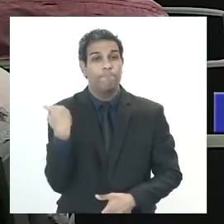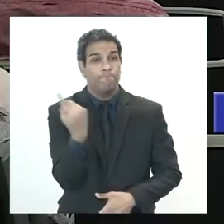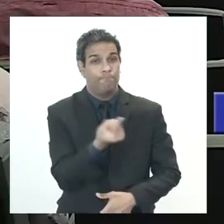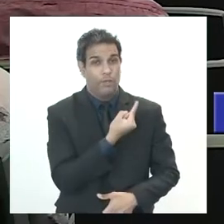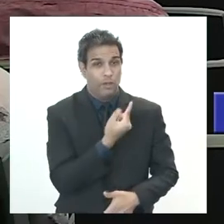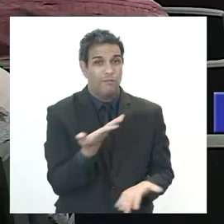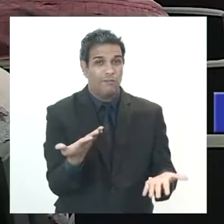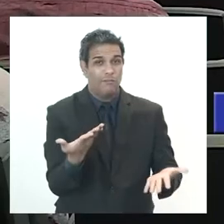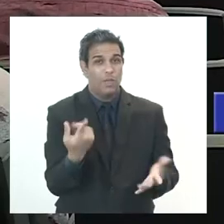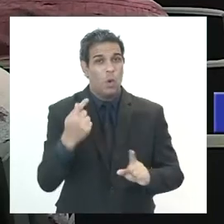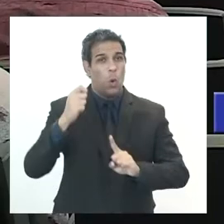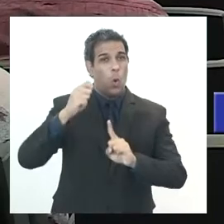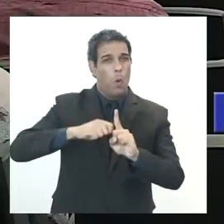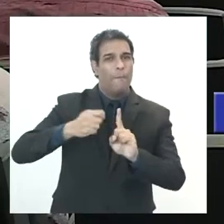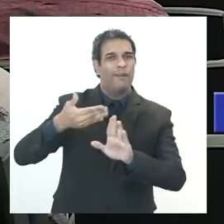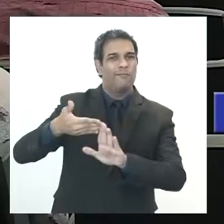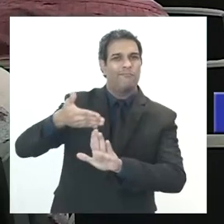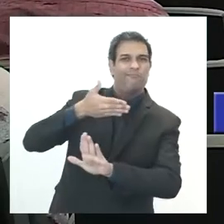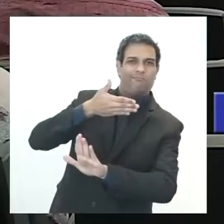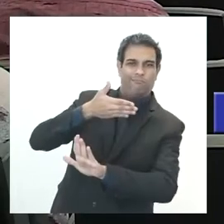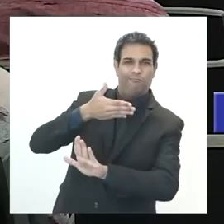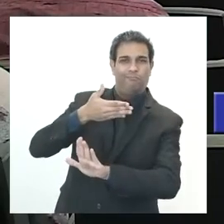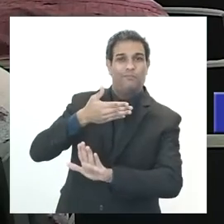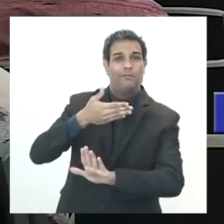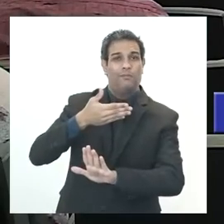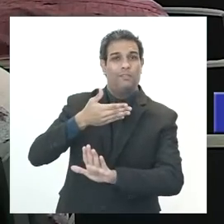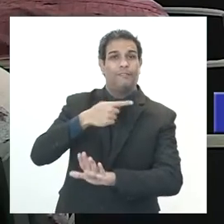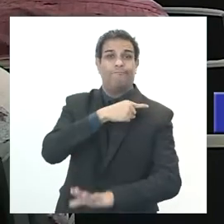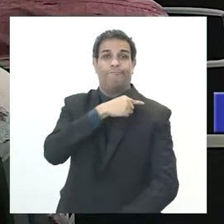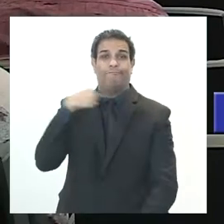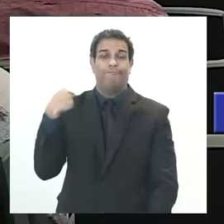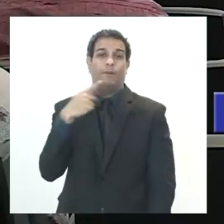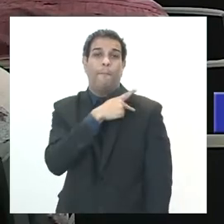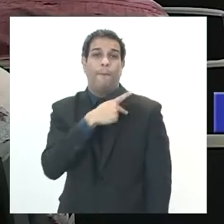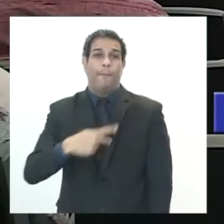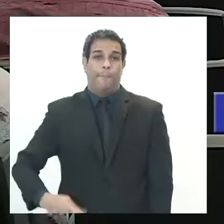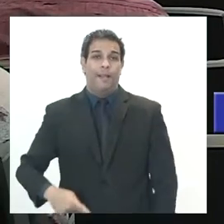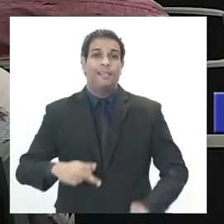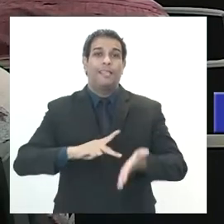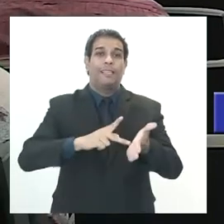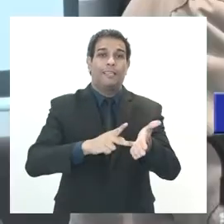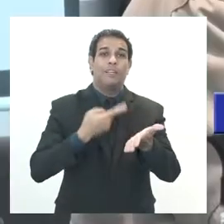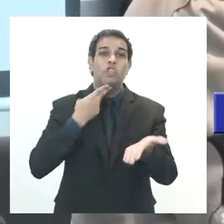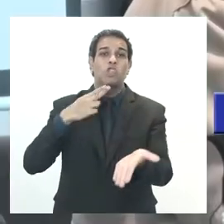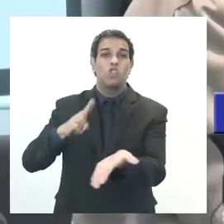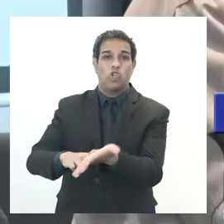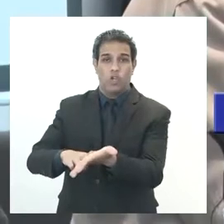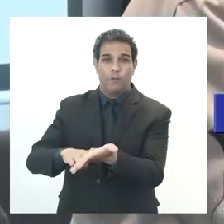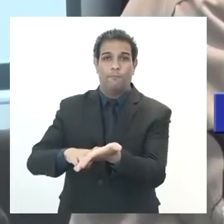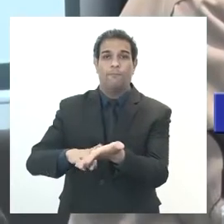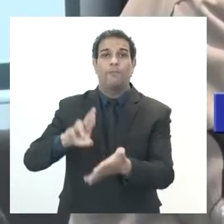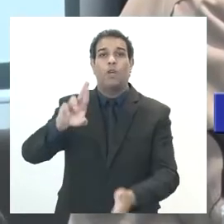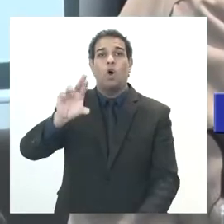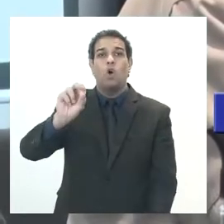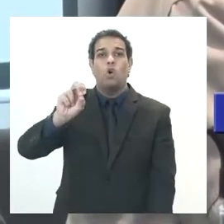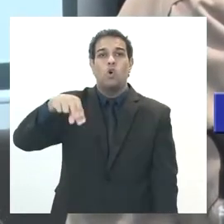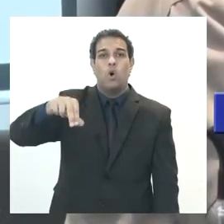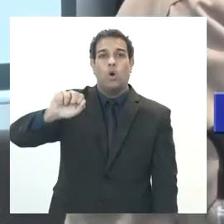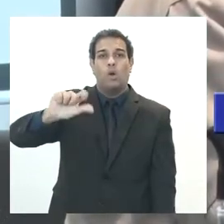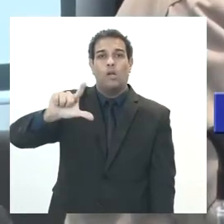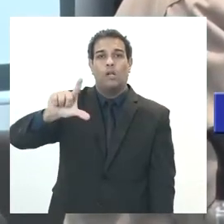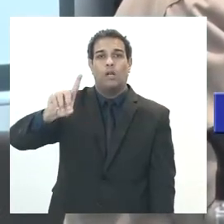perdemos a um mês e pouco atrás o presidente do sindicato dos Correios Ronaldo Martins